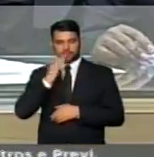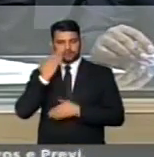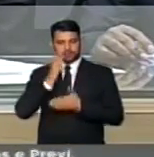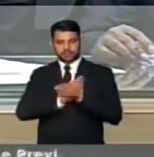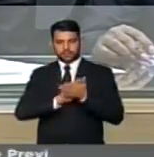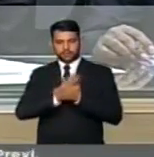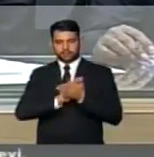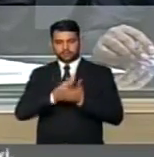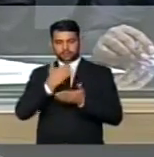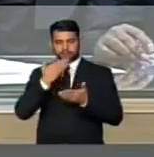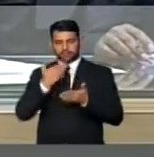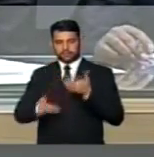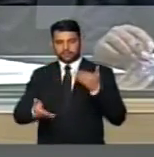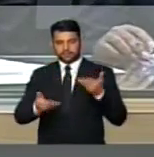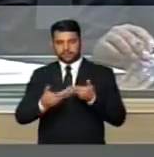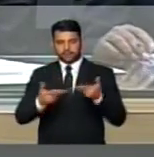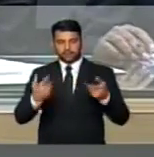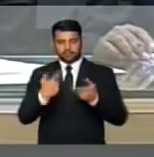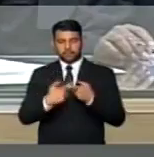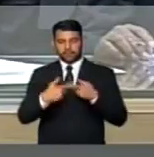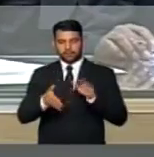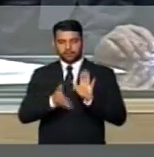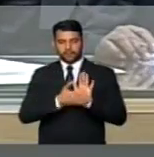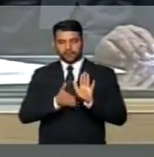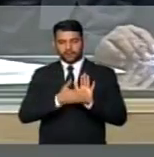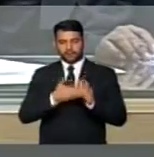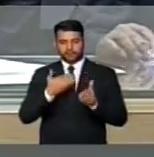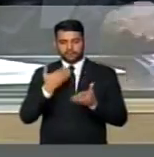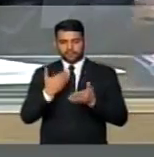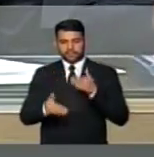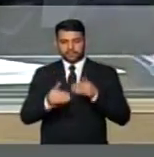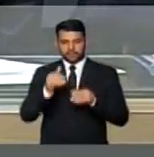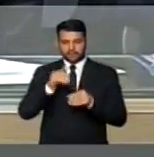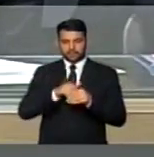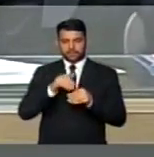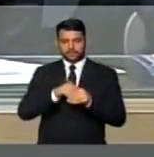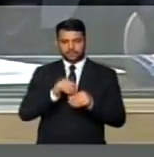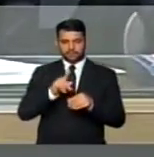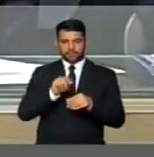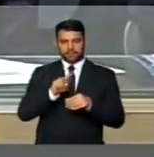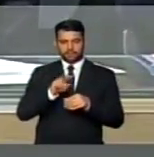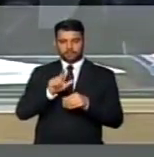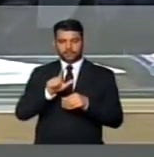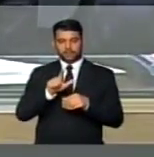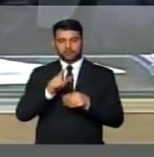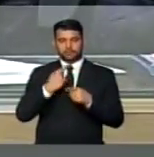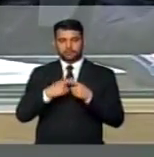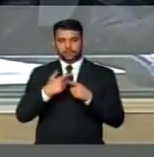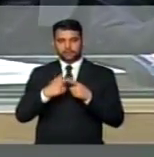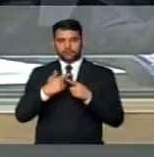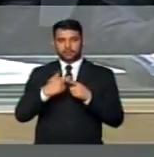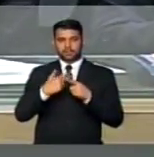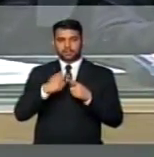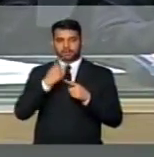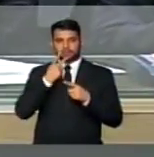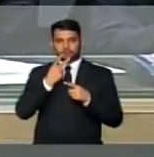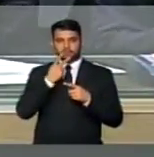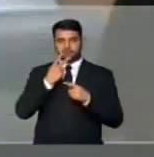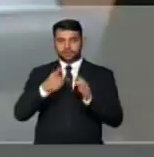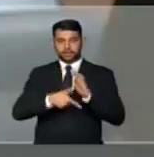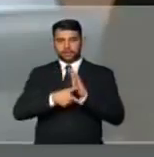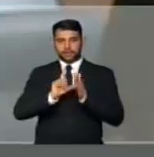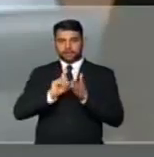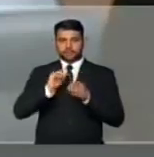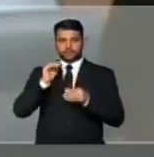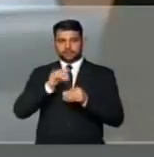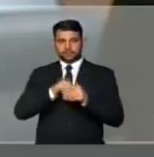a prejudicialidade, porque a matéria não está prejudicada pela votação pelo PLV, porque foi destacada